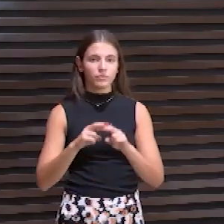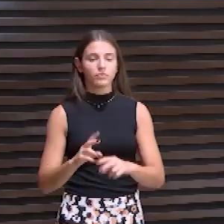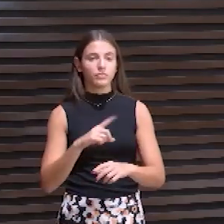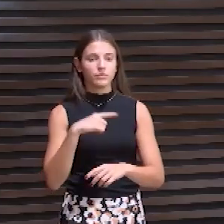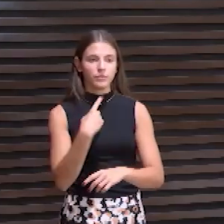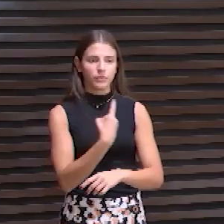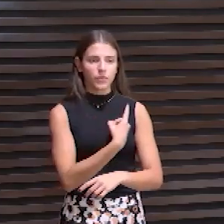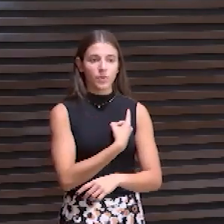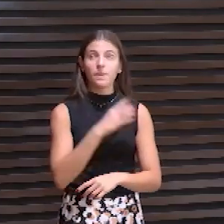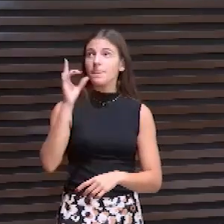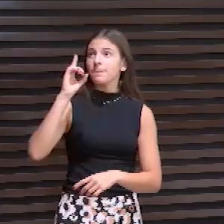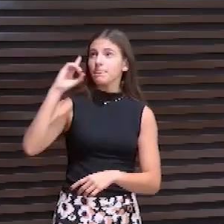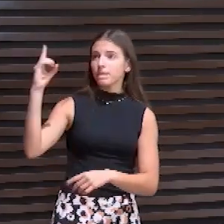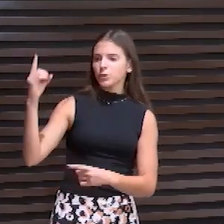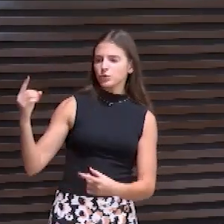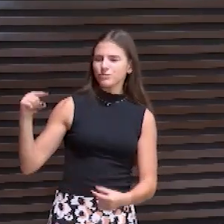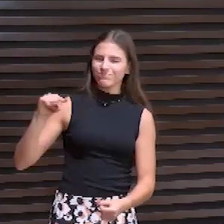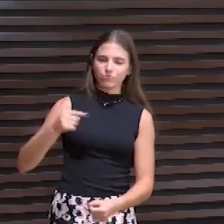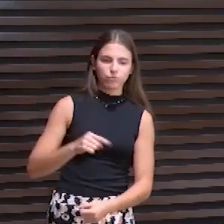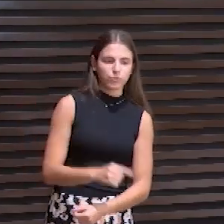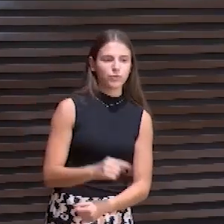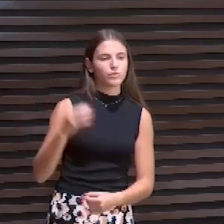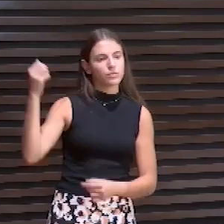Deus sendo rico em misericórdia,